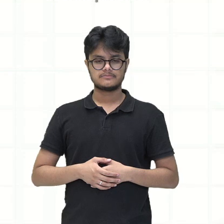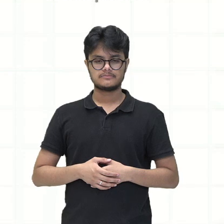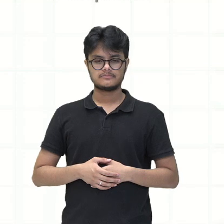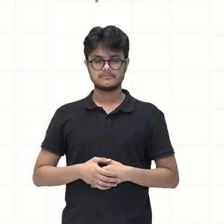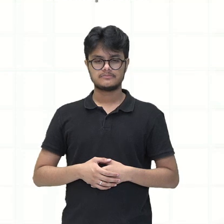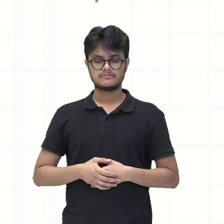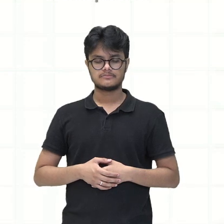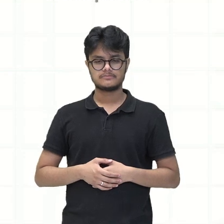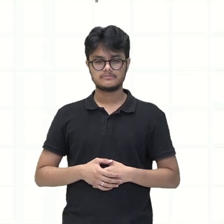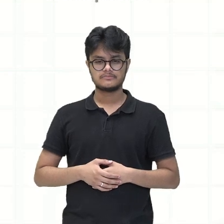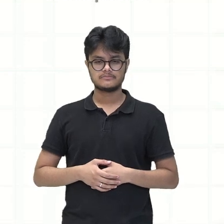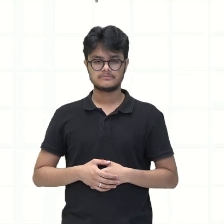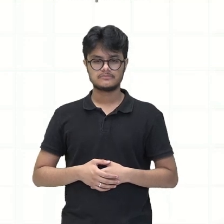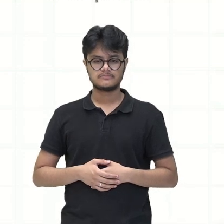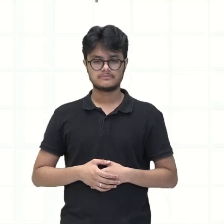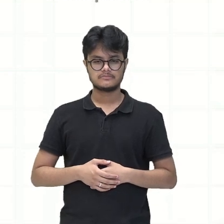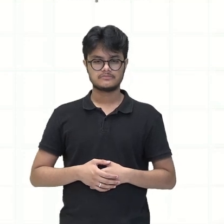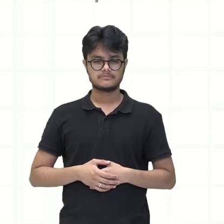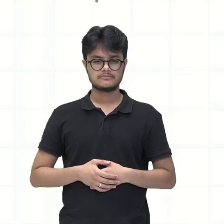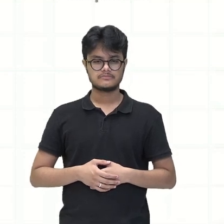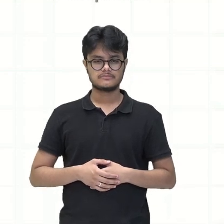a